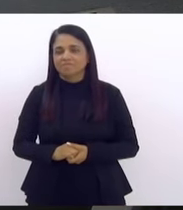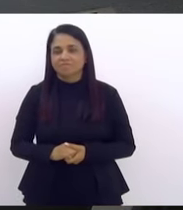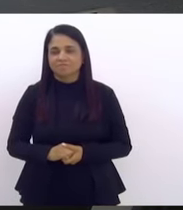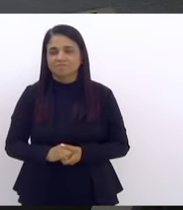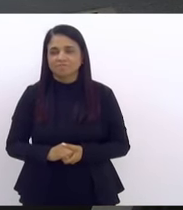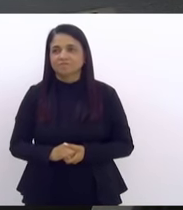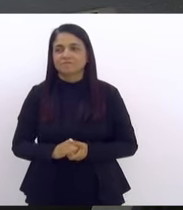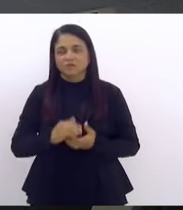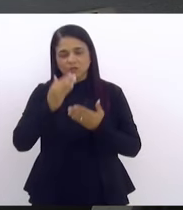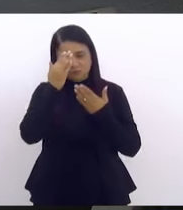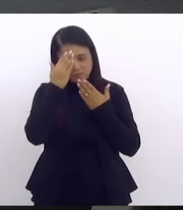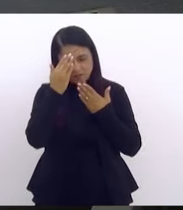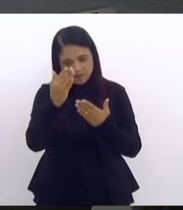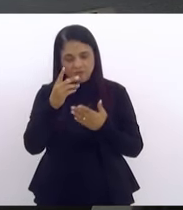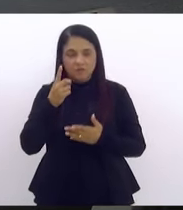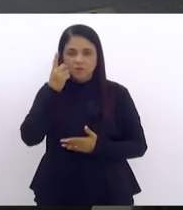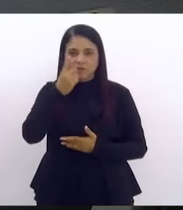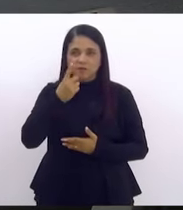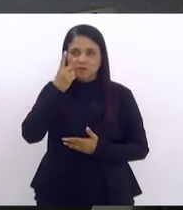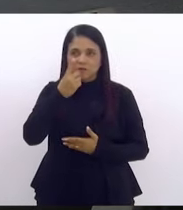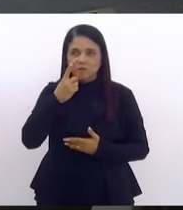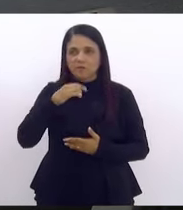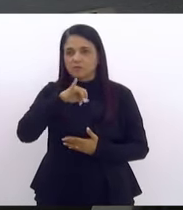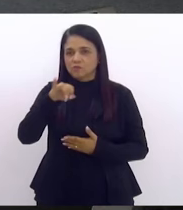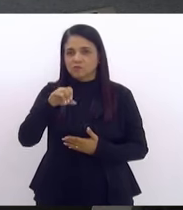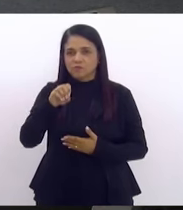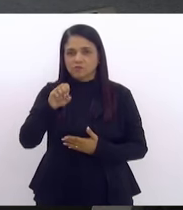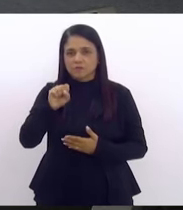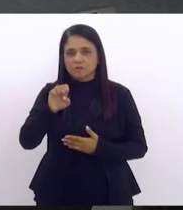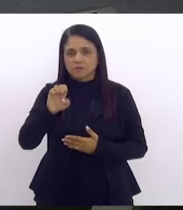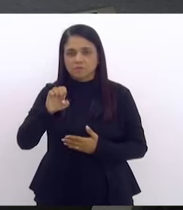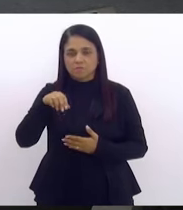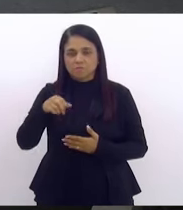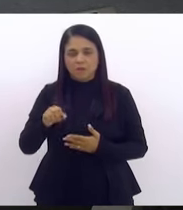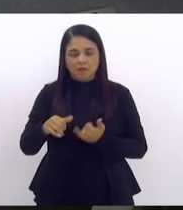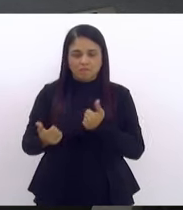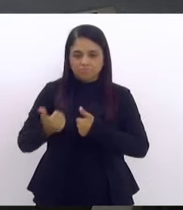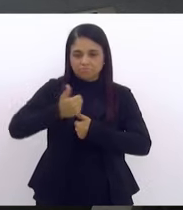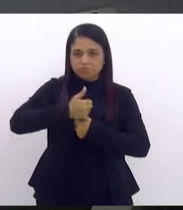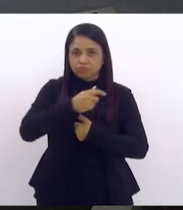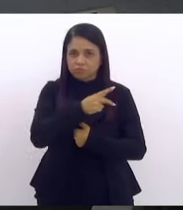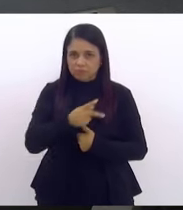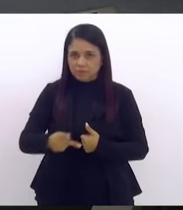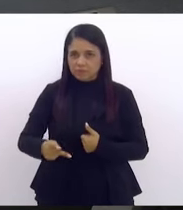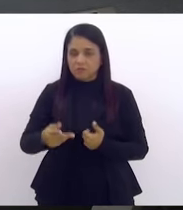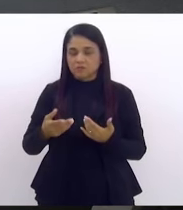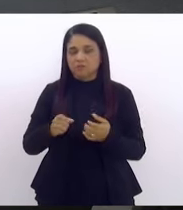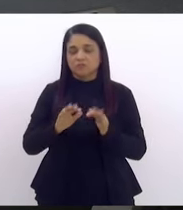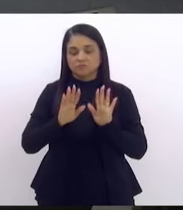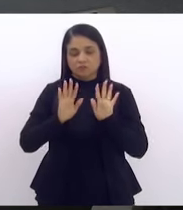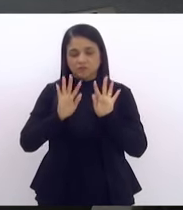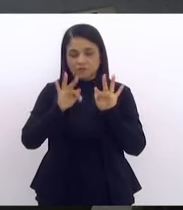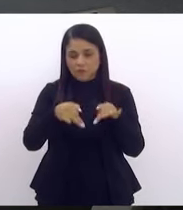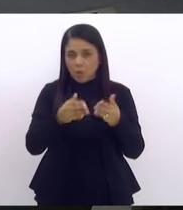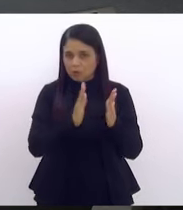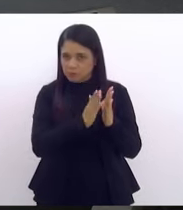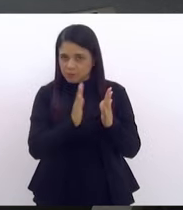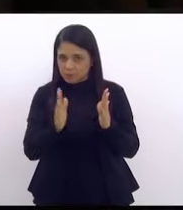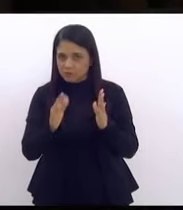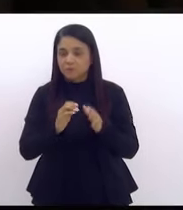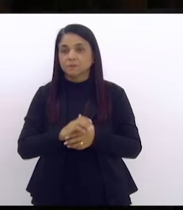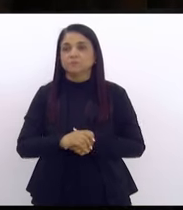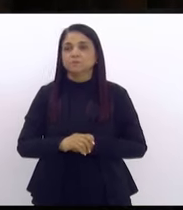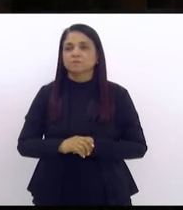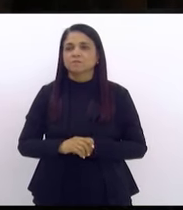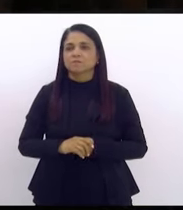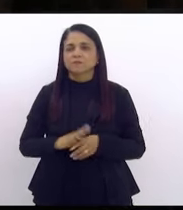Muito obrigado, deputado professor Josemar, que está presidindo agora este momento no nosso expediente final. Muito obrigado. Eu